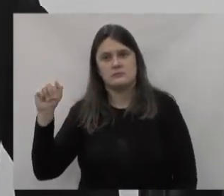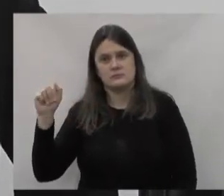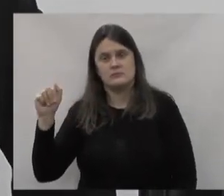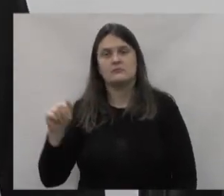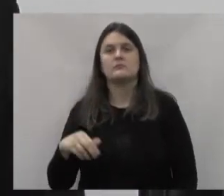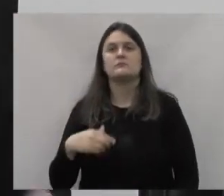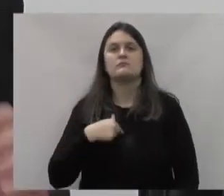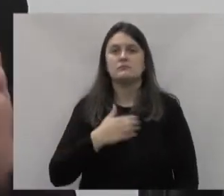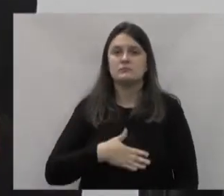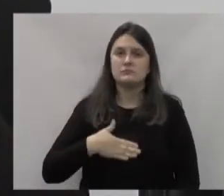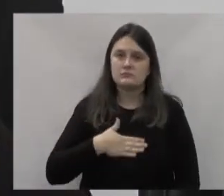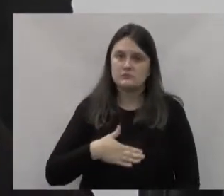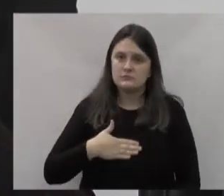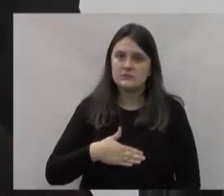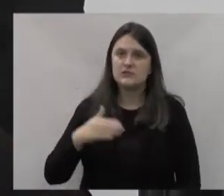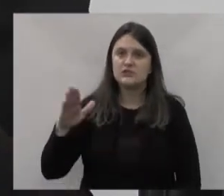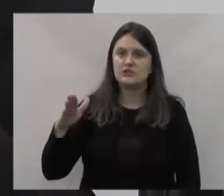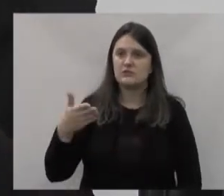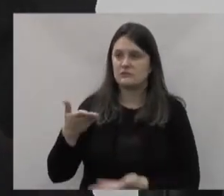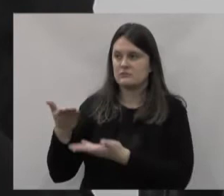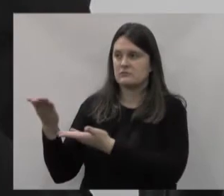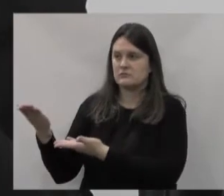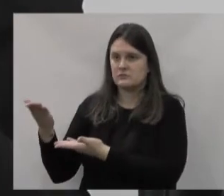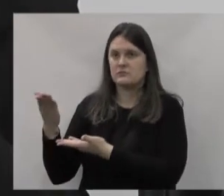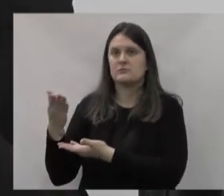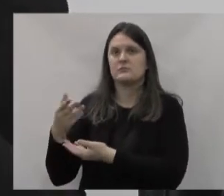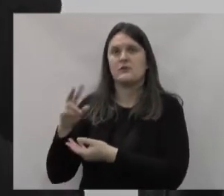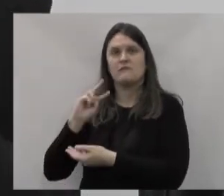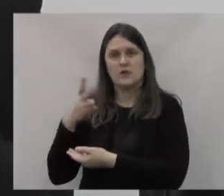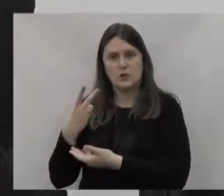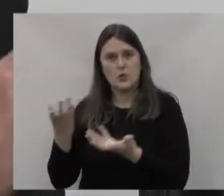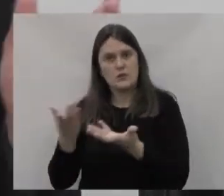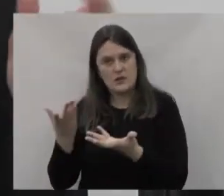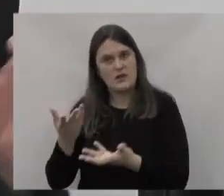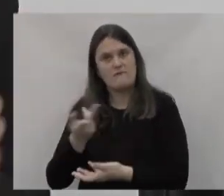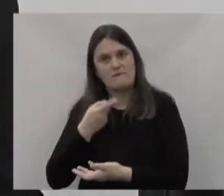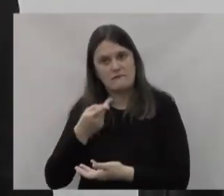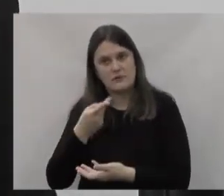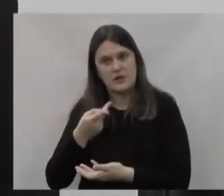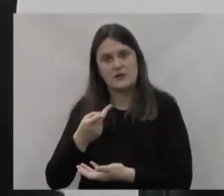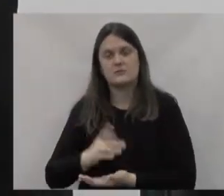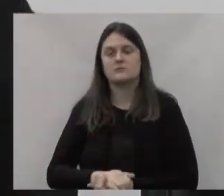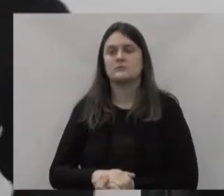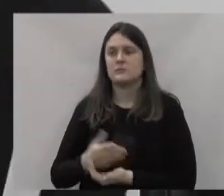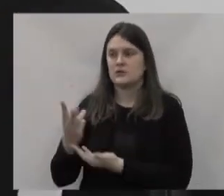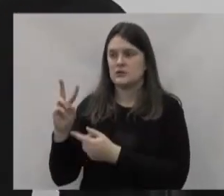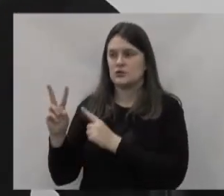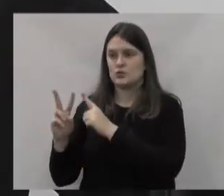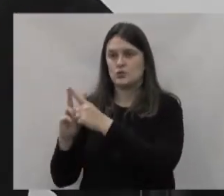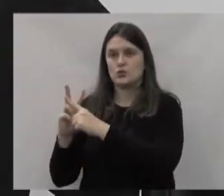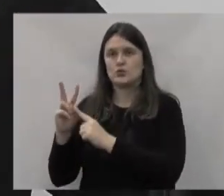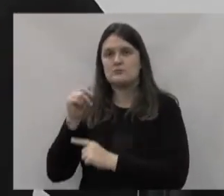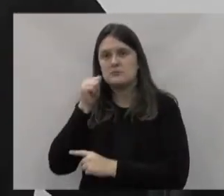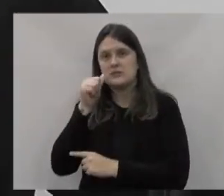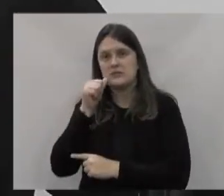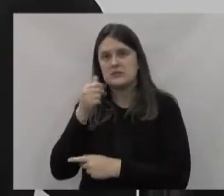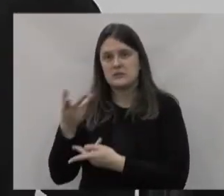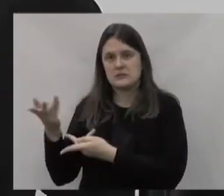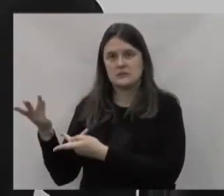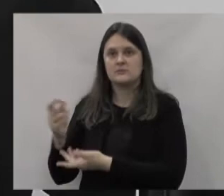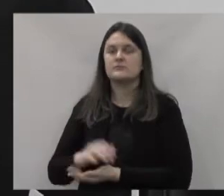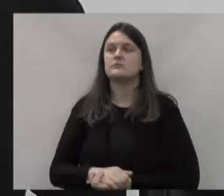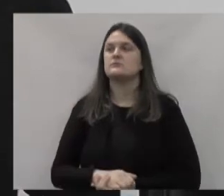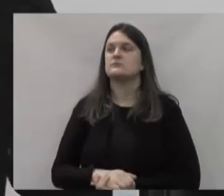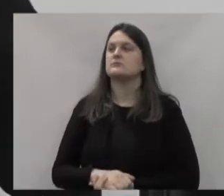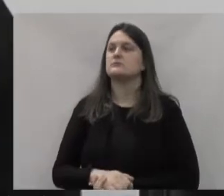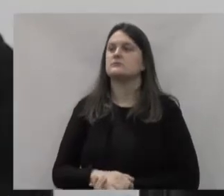e gostaria de deixar a palavra a algum vereador que gostaria de se dirigir às convidadas que estão usando a